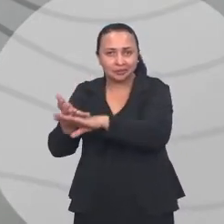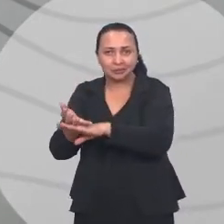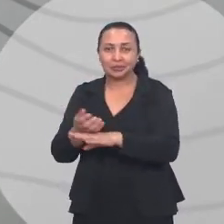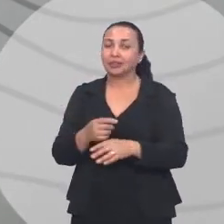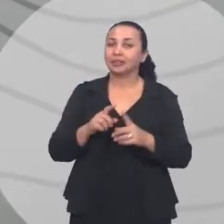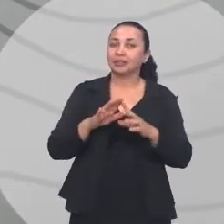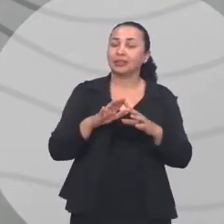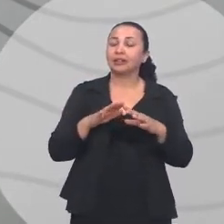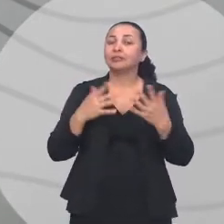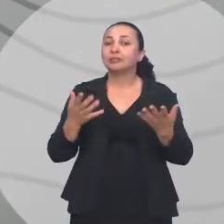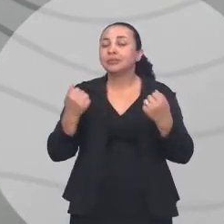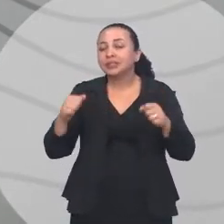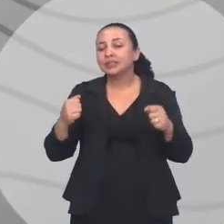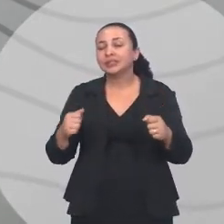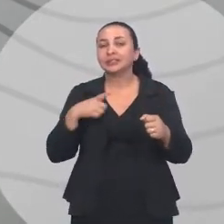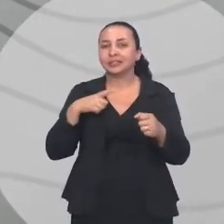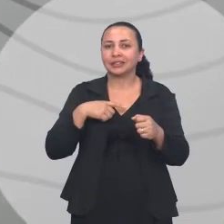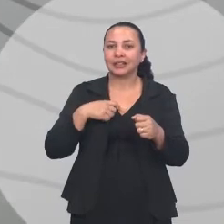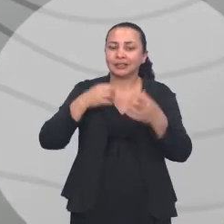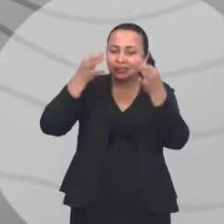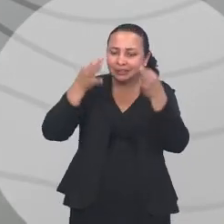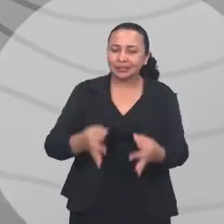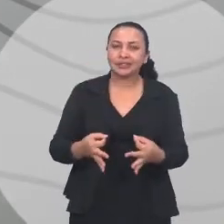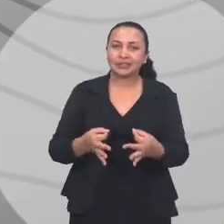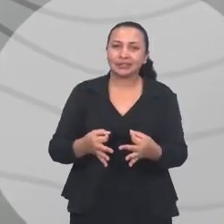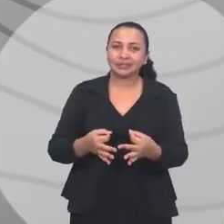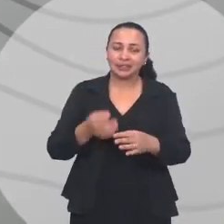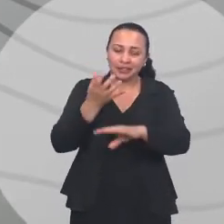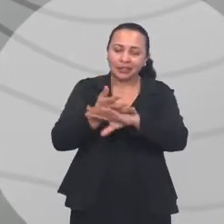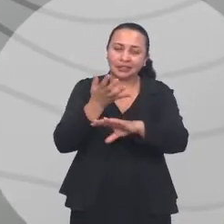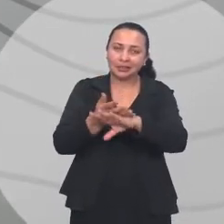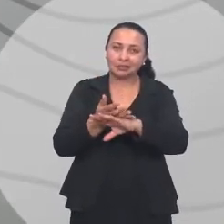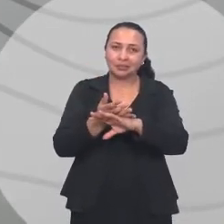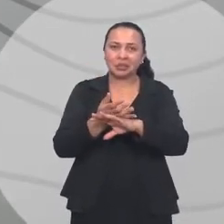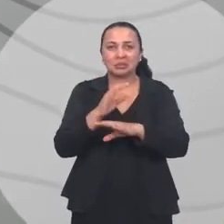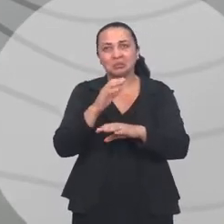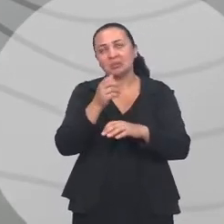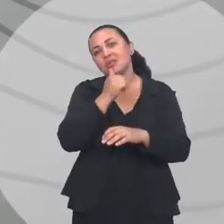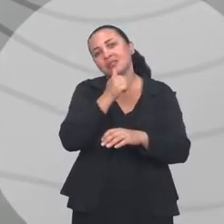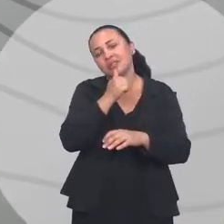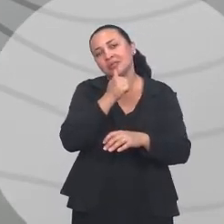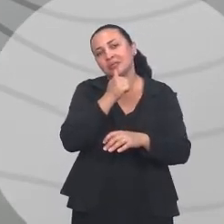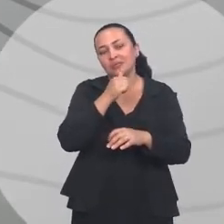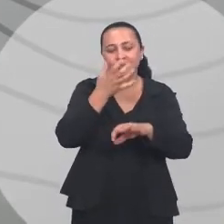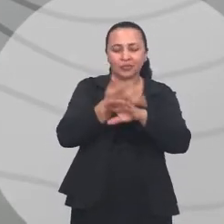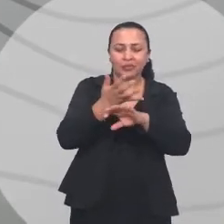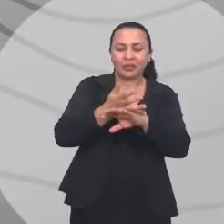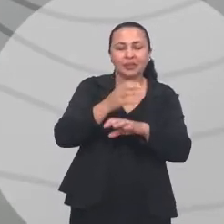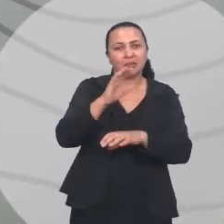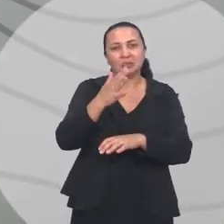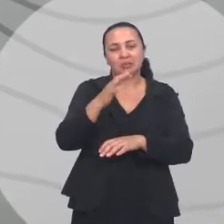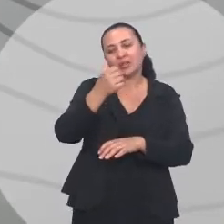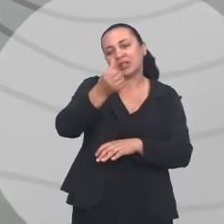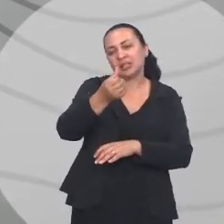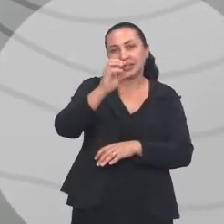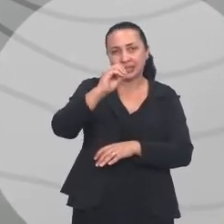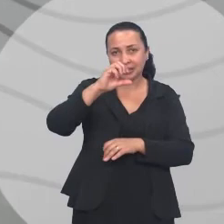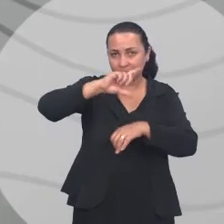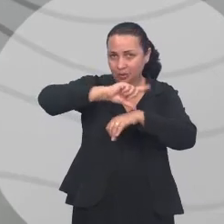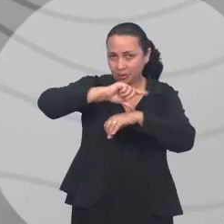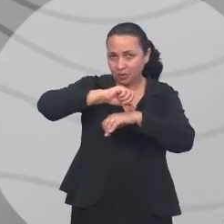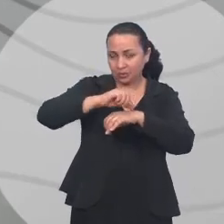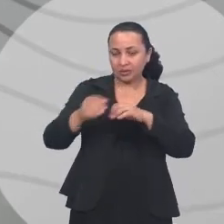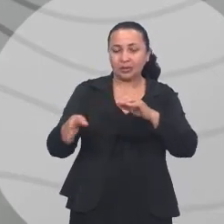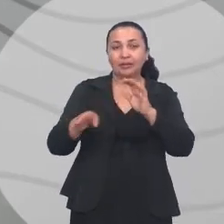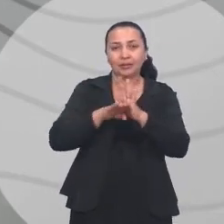cumprir a carga horária da disciplina então uma disciplina de 60 horas que estava sendo usada por um estudante